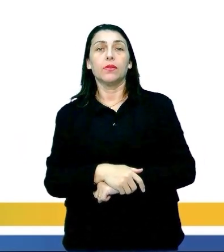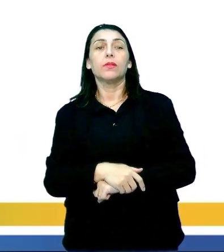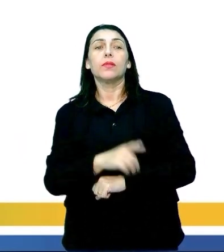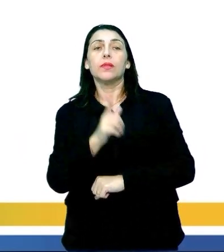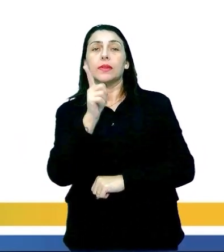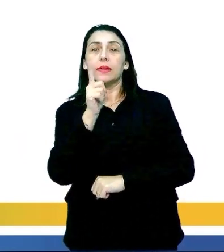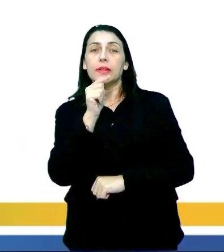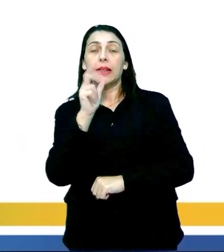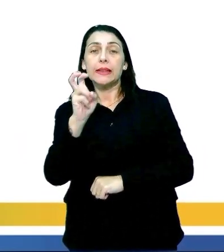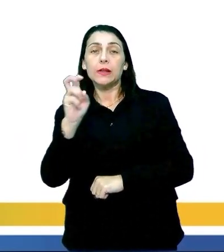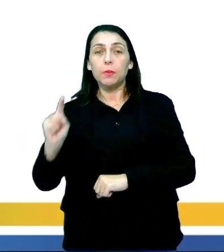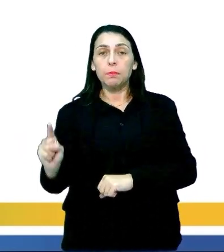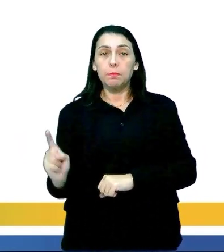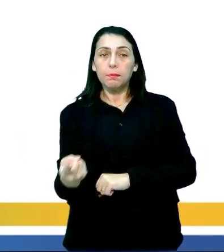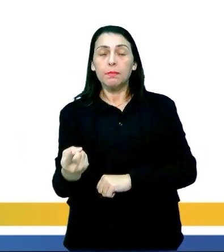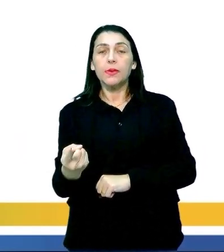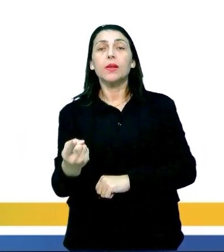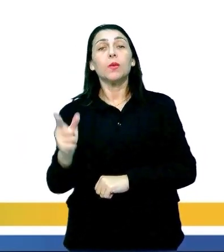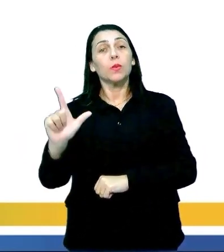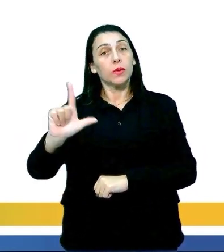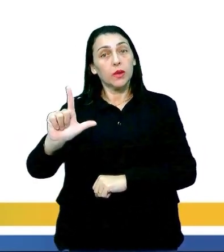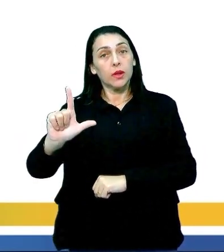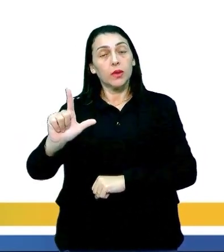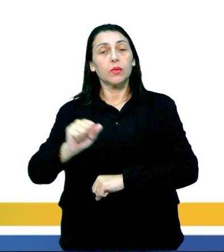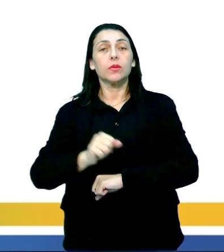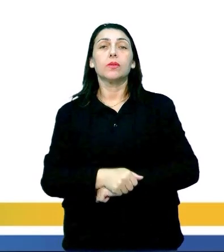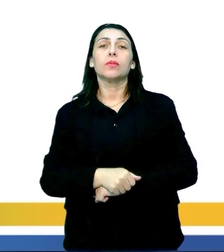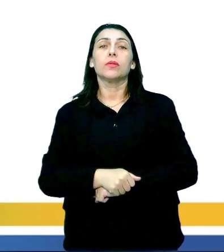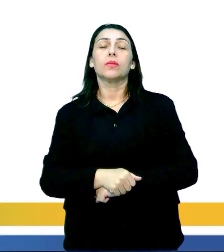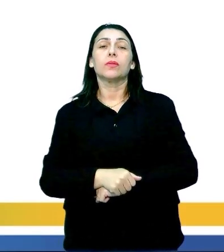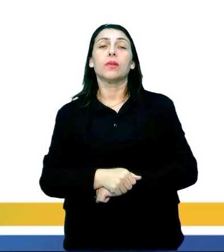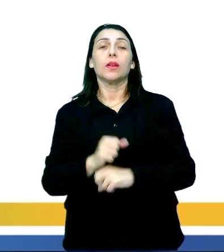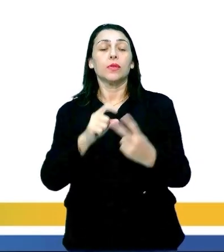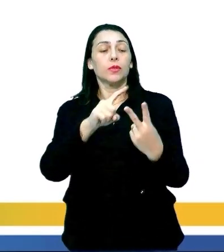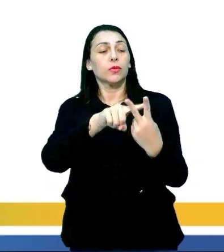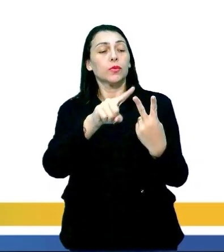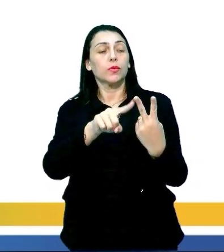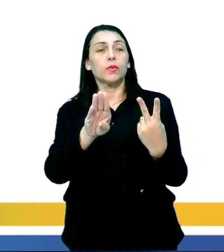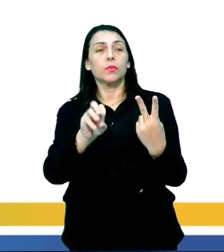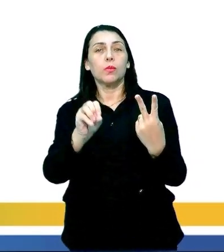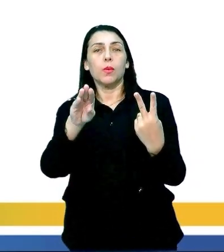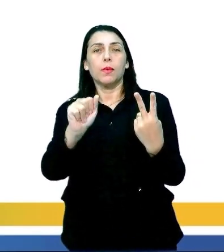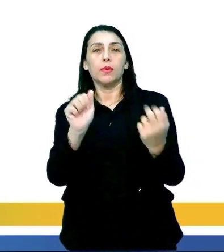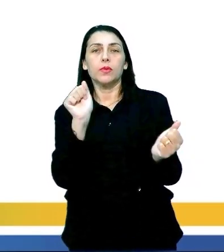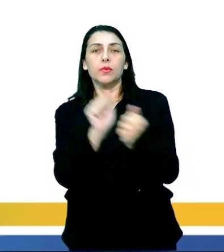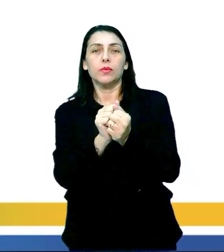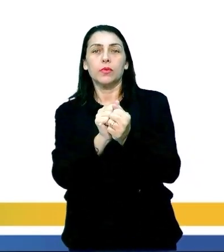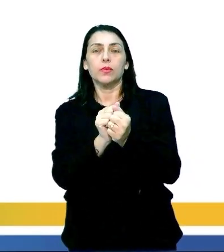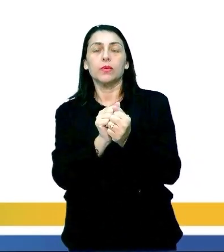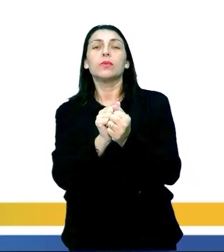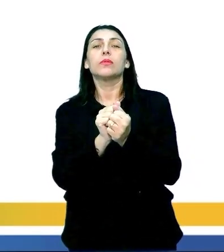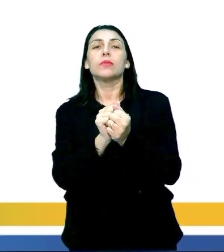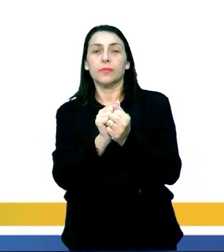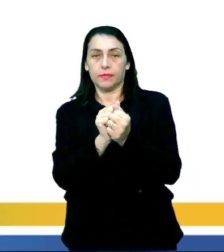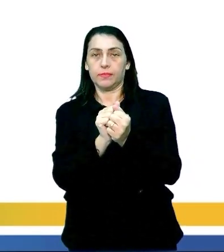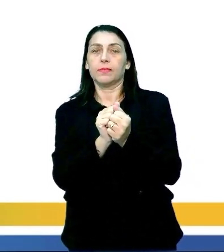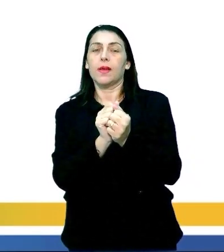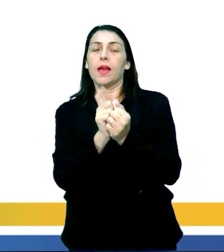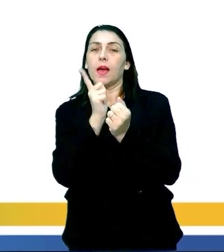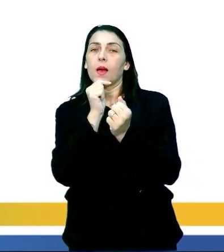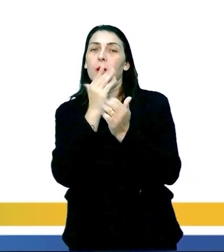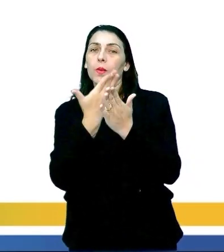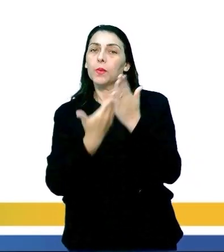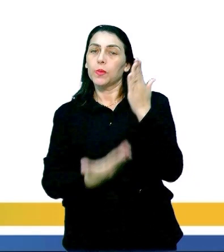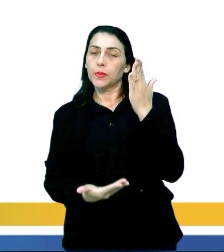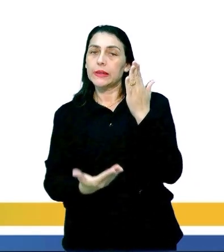esvaziados 5.000 litros. Ou seja, as 2 bombas juntas esvaziaram.